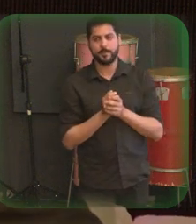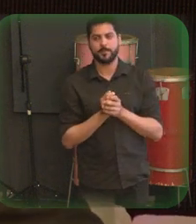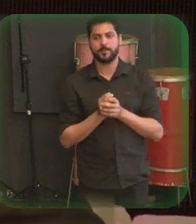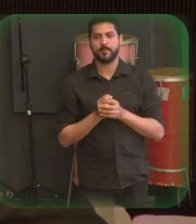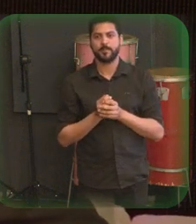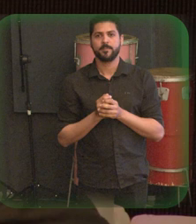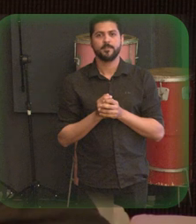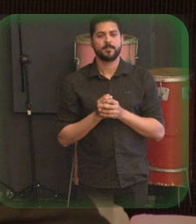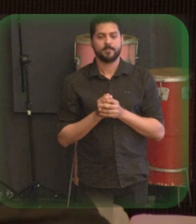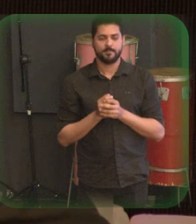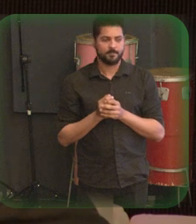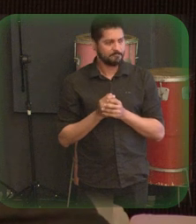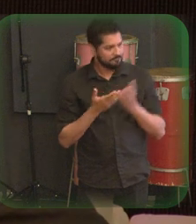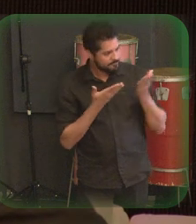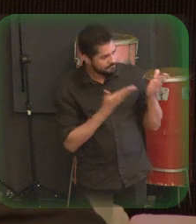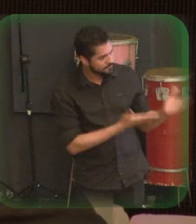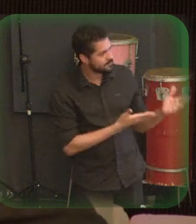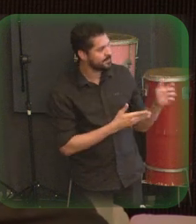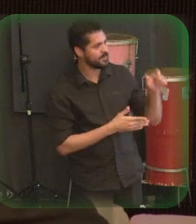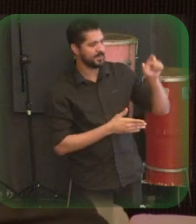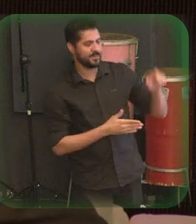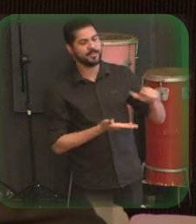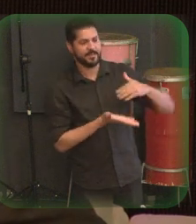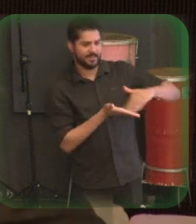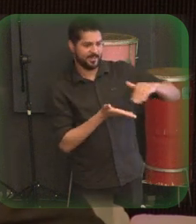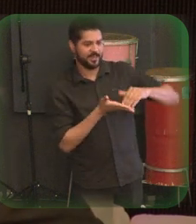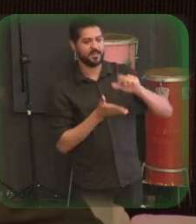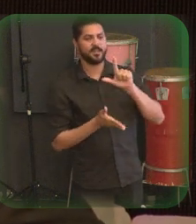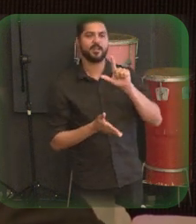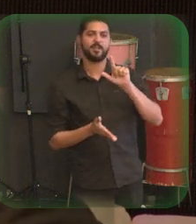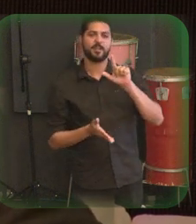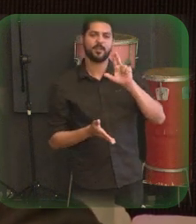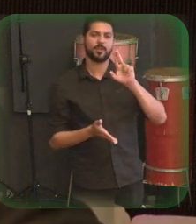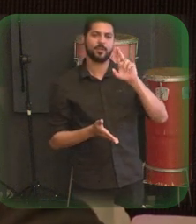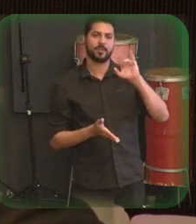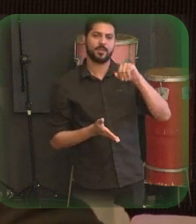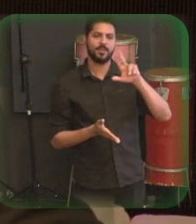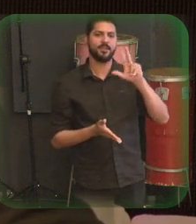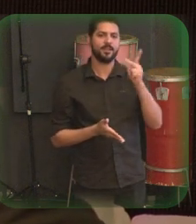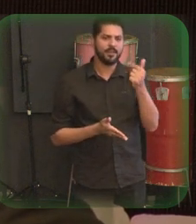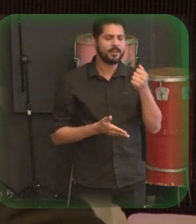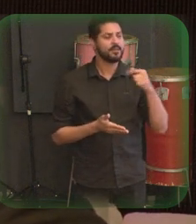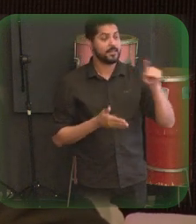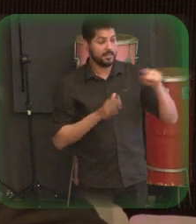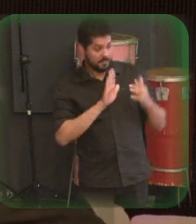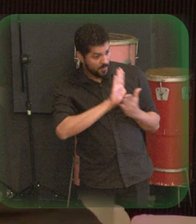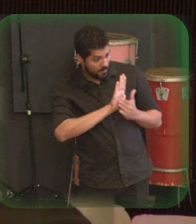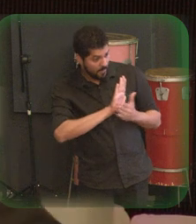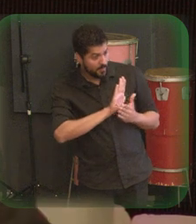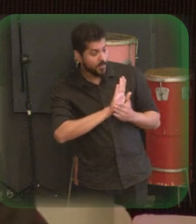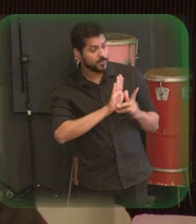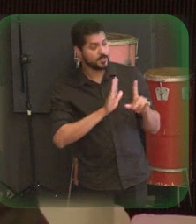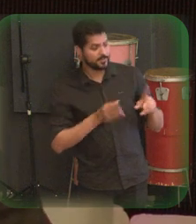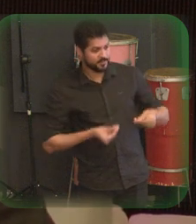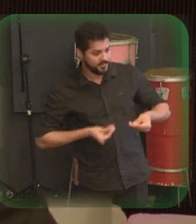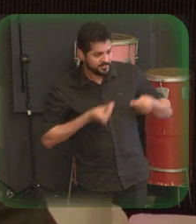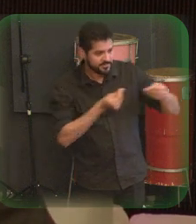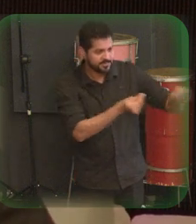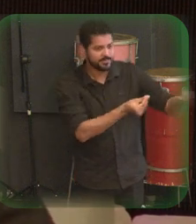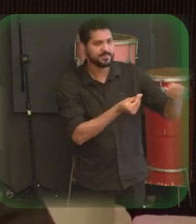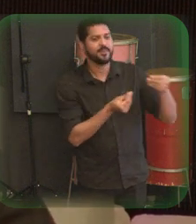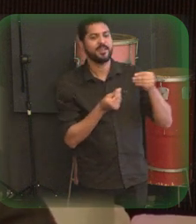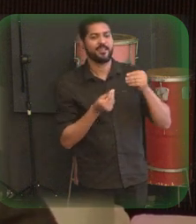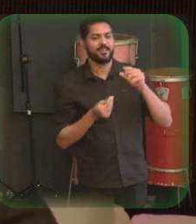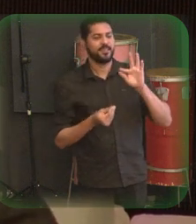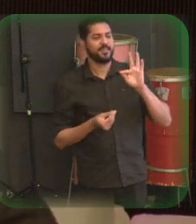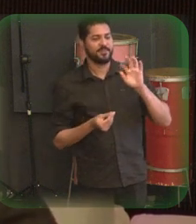Secretária Lucinha, eu quero lhe agradecer pelo acolhimento a essa proposta. Essa proposta a gente levou o Fernando.